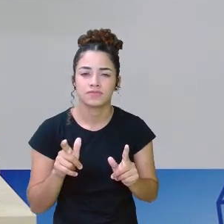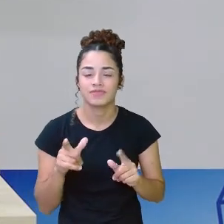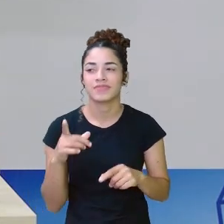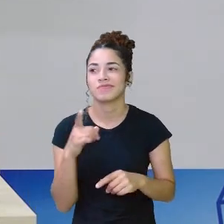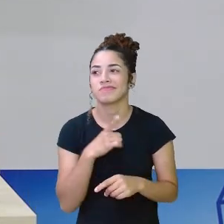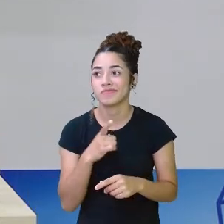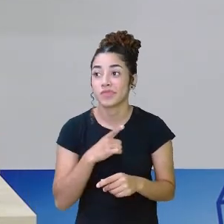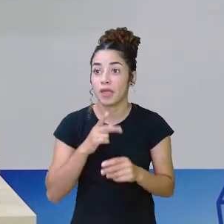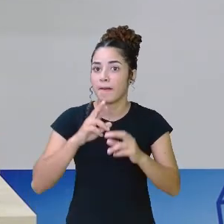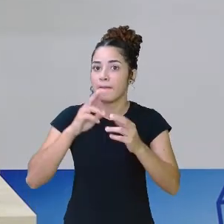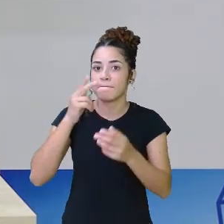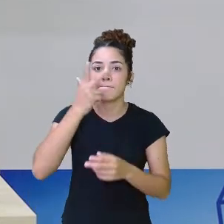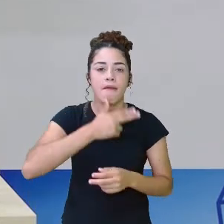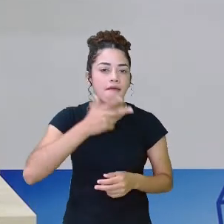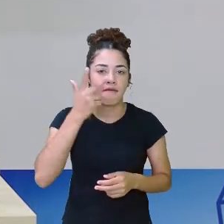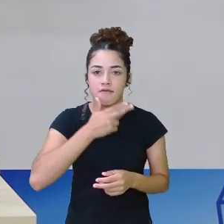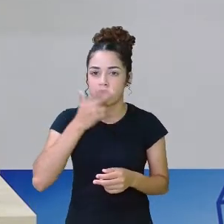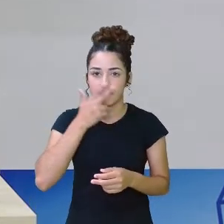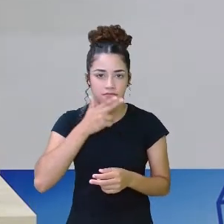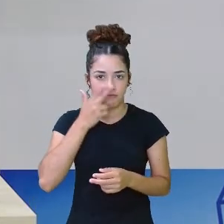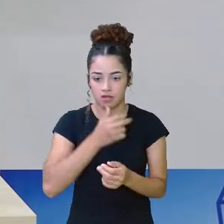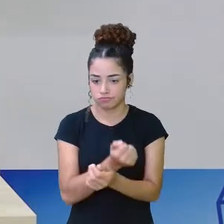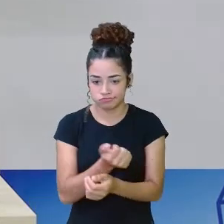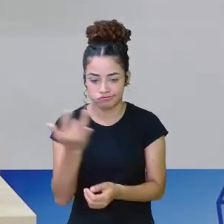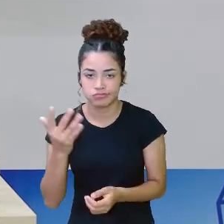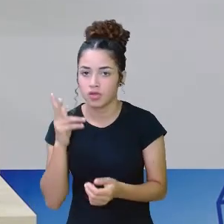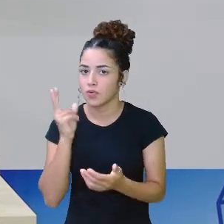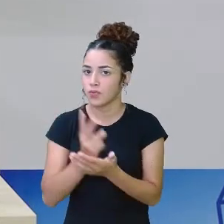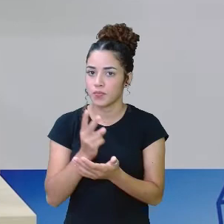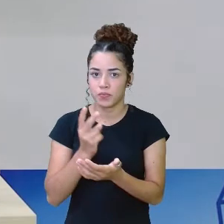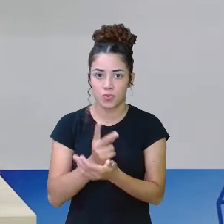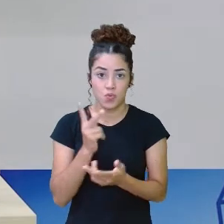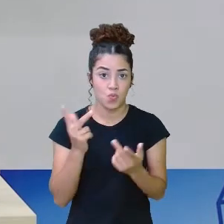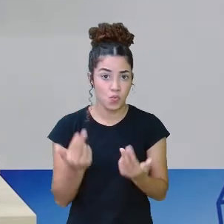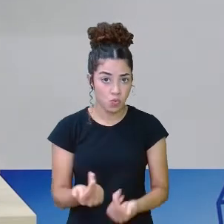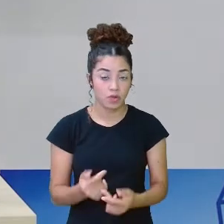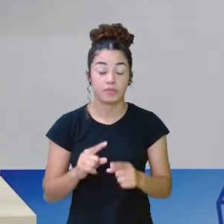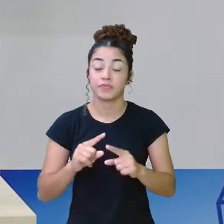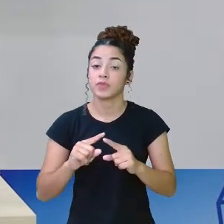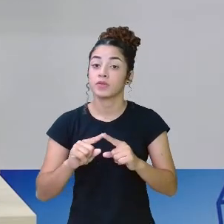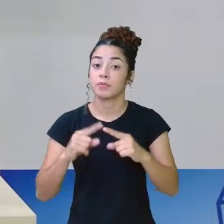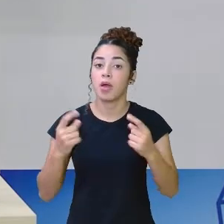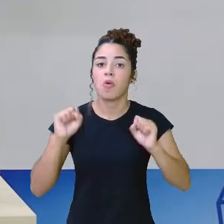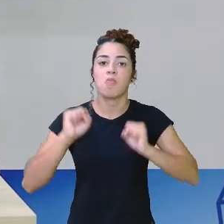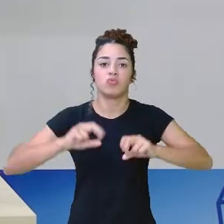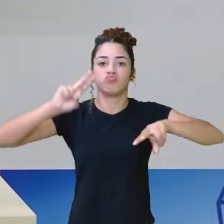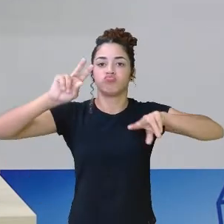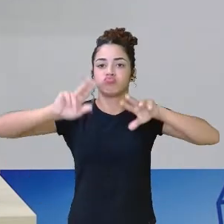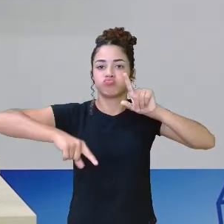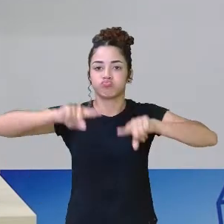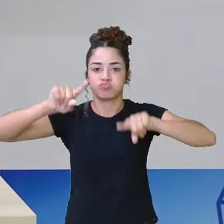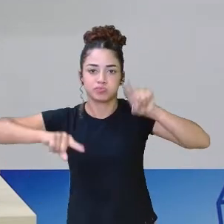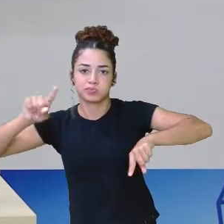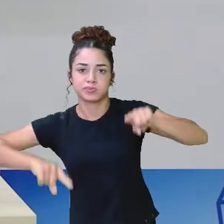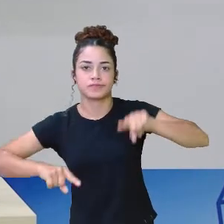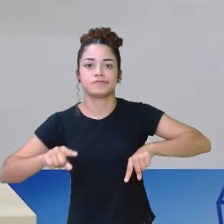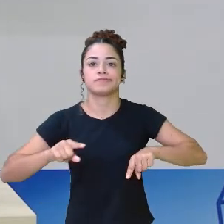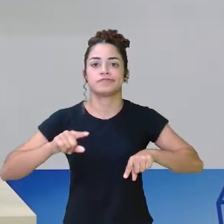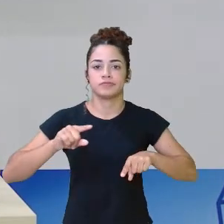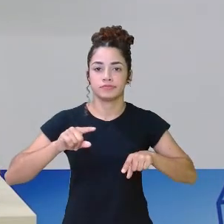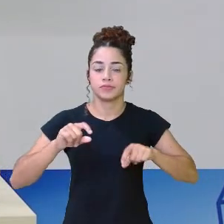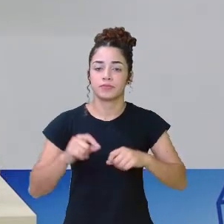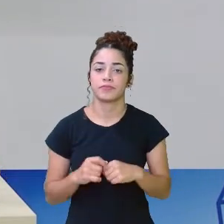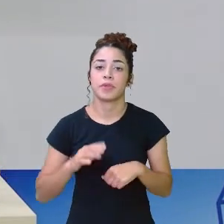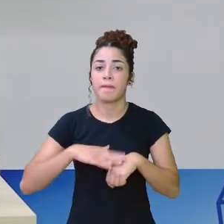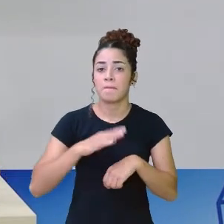a mesma quantidade de ângulos, mas eles podem variar. Eles podem ter mais ou menos de 90